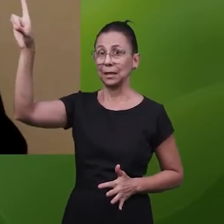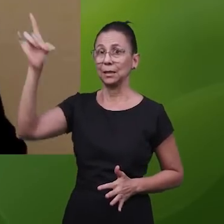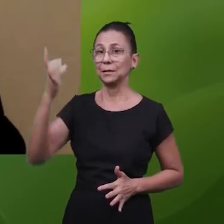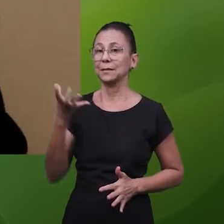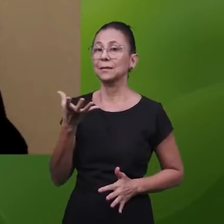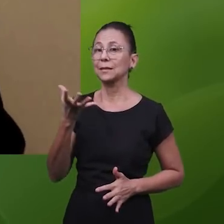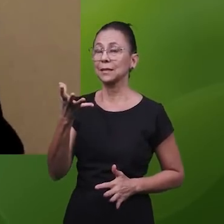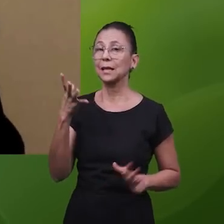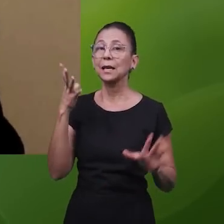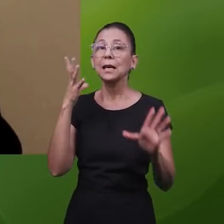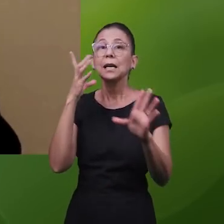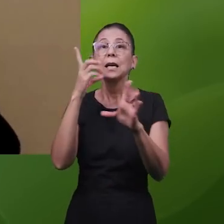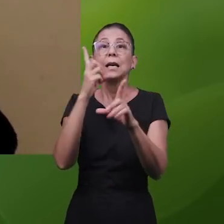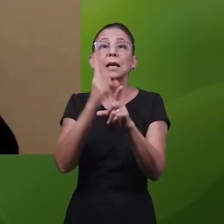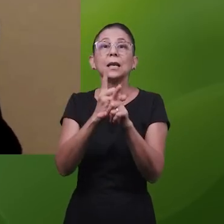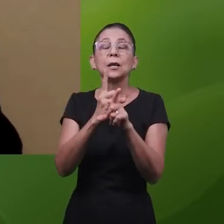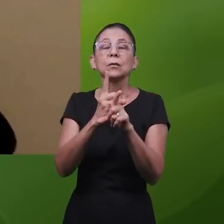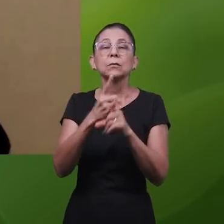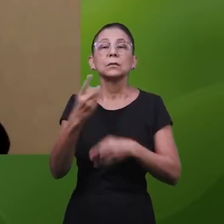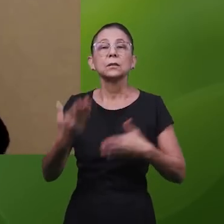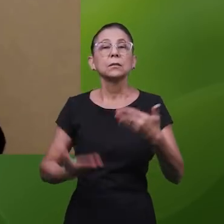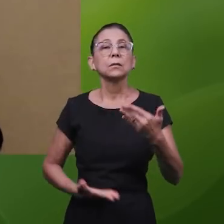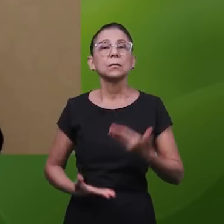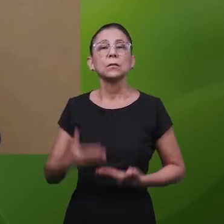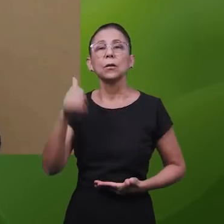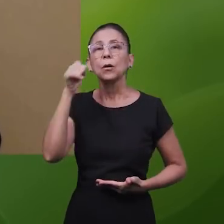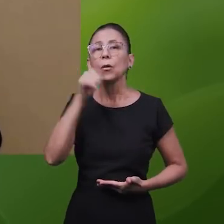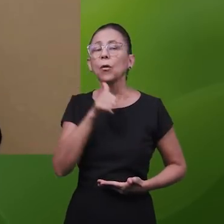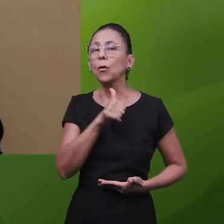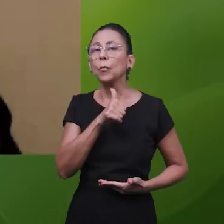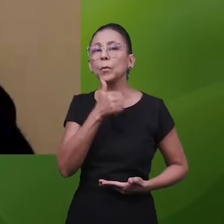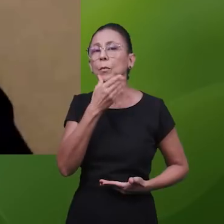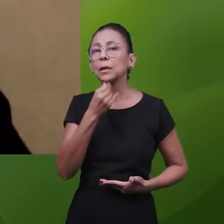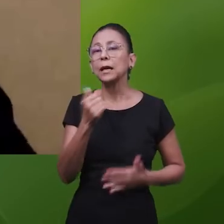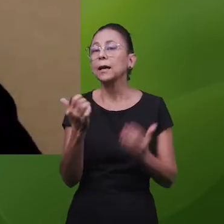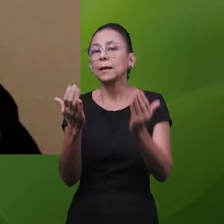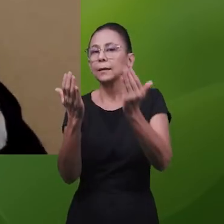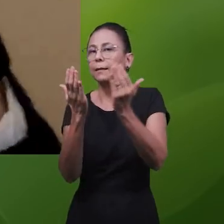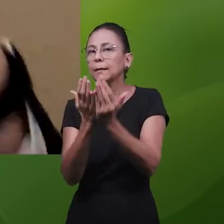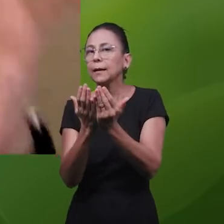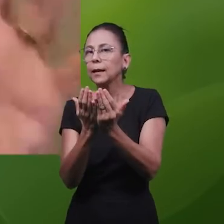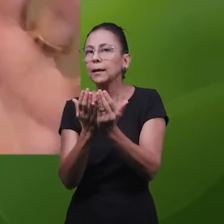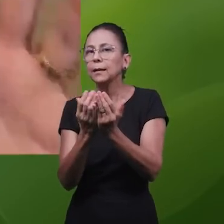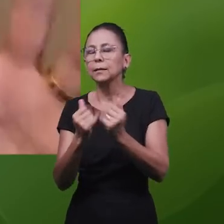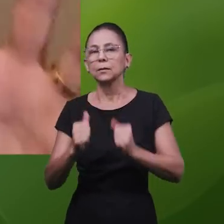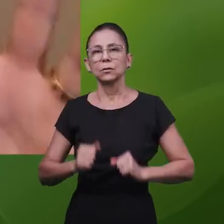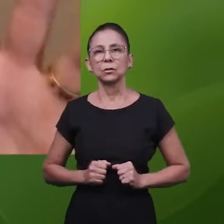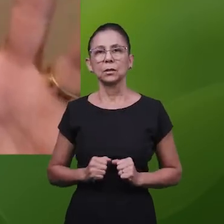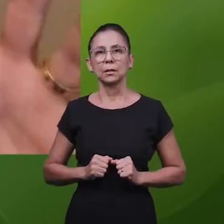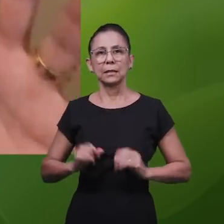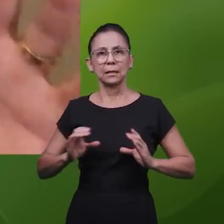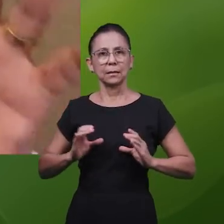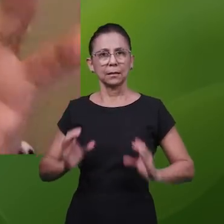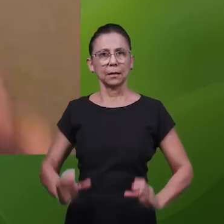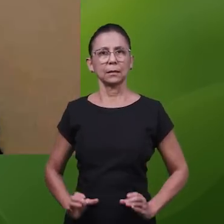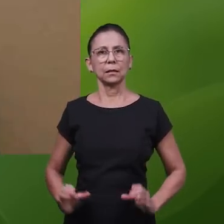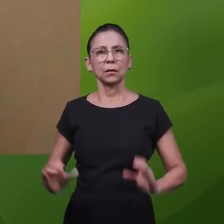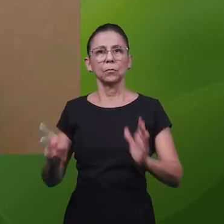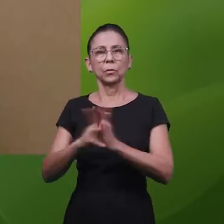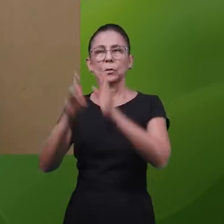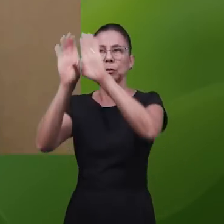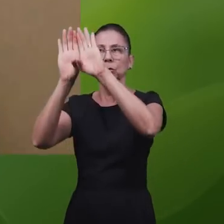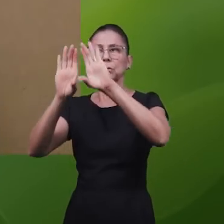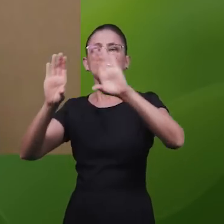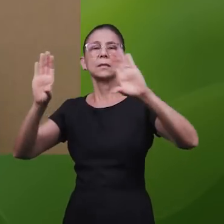achar esse tipo de servo, de serva, de crente, aquele que compareça diante dele